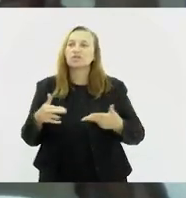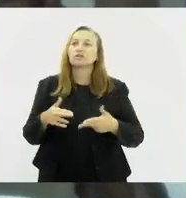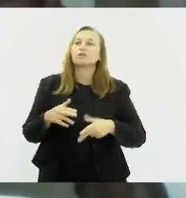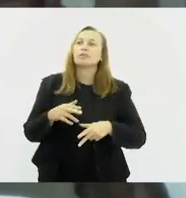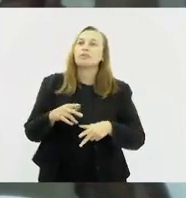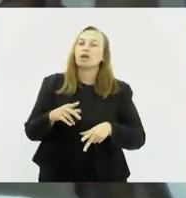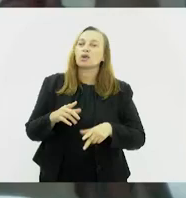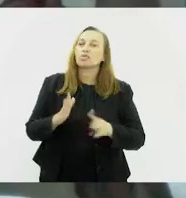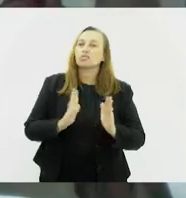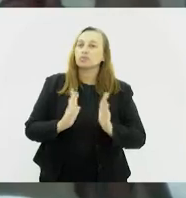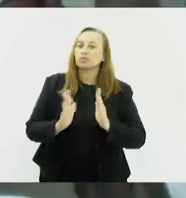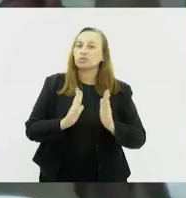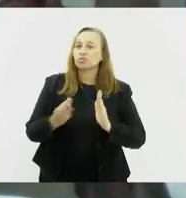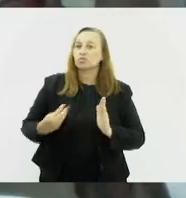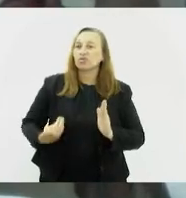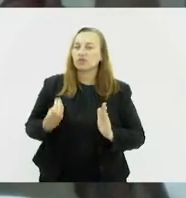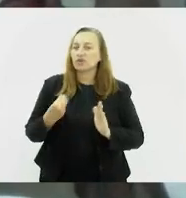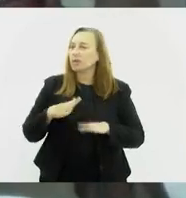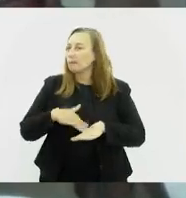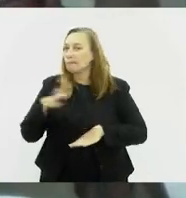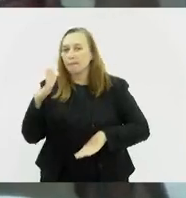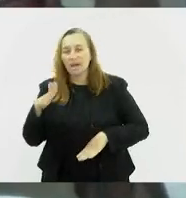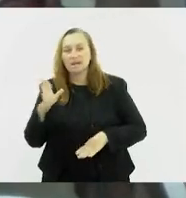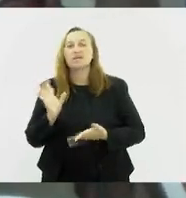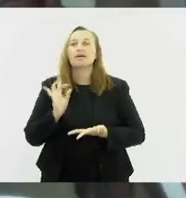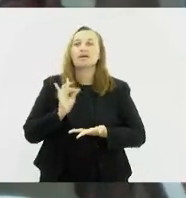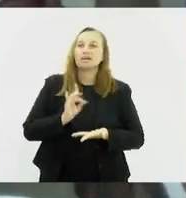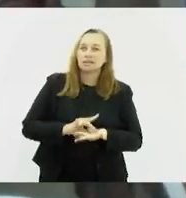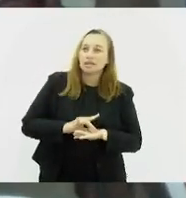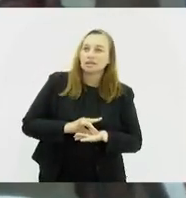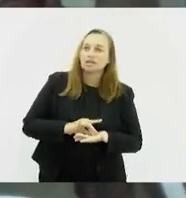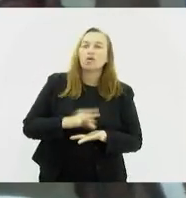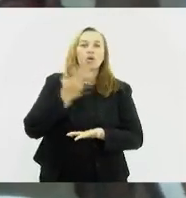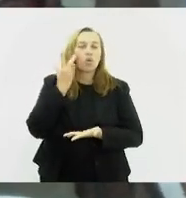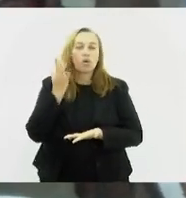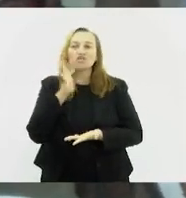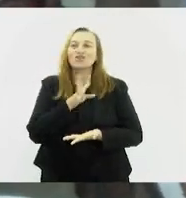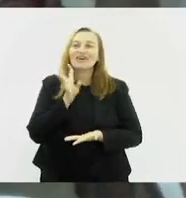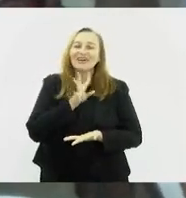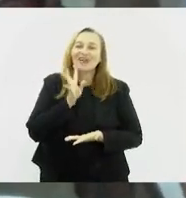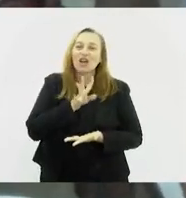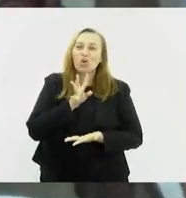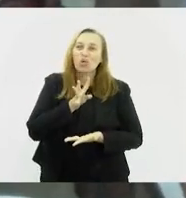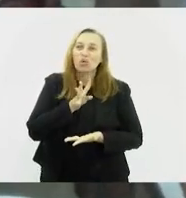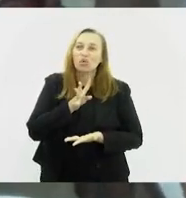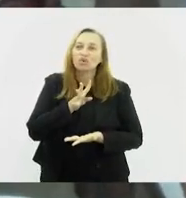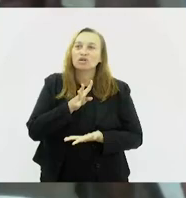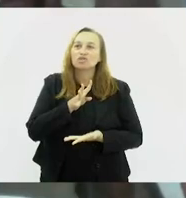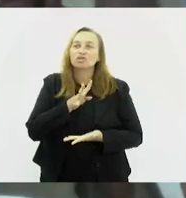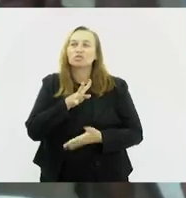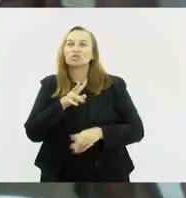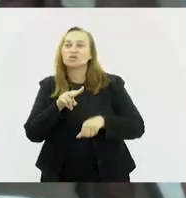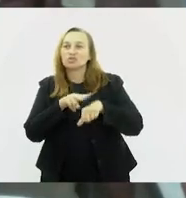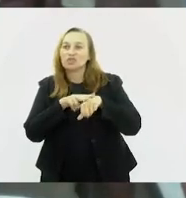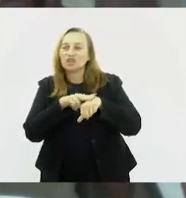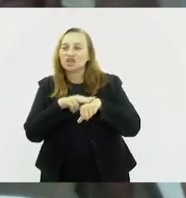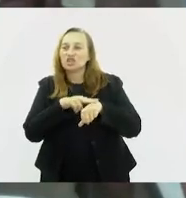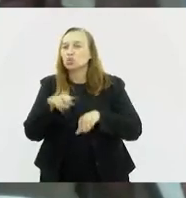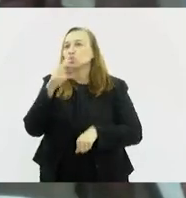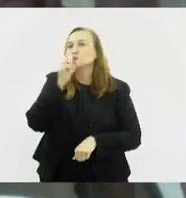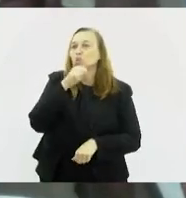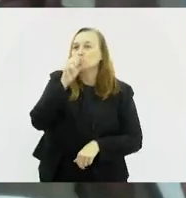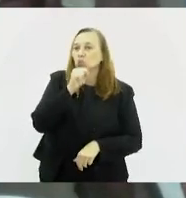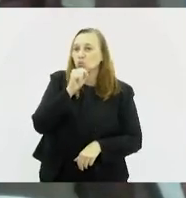vida aumentou muito, né? É realidade. Eu acho tão bacana os verdinhos, os laranjas,